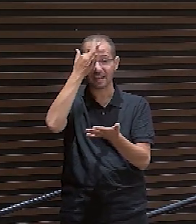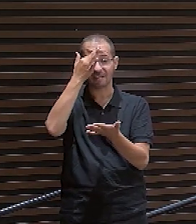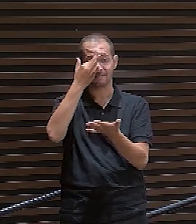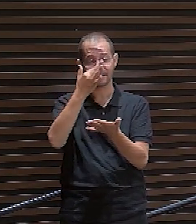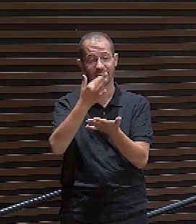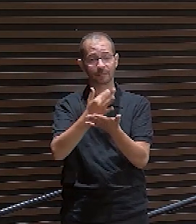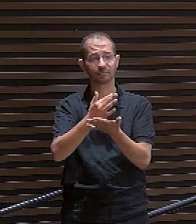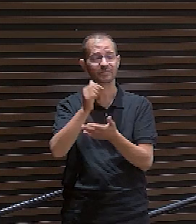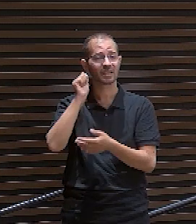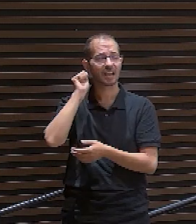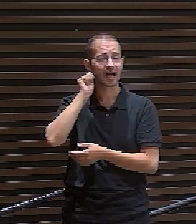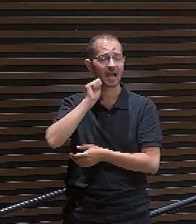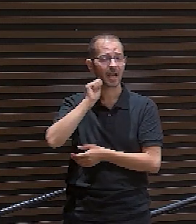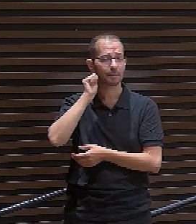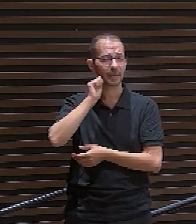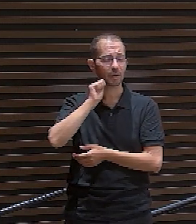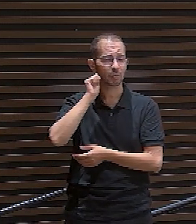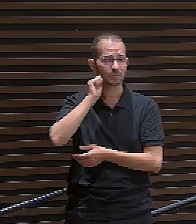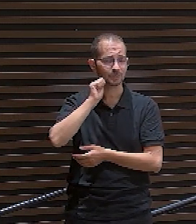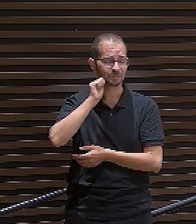Abel